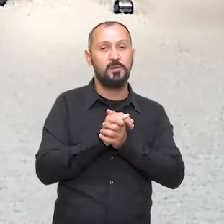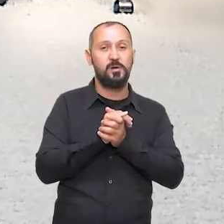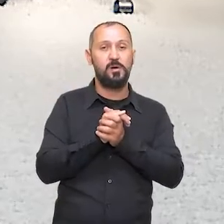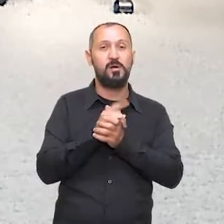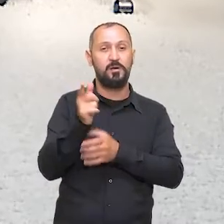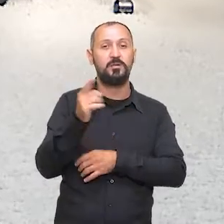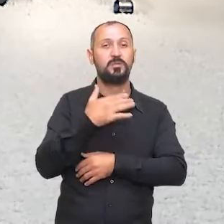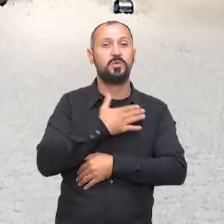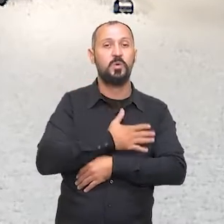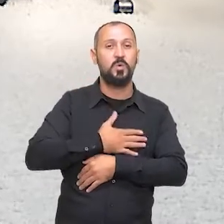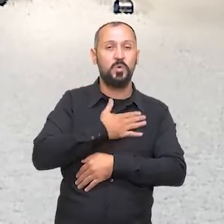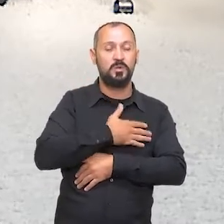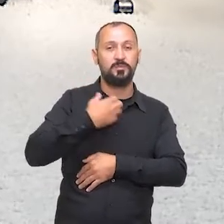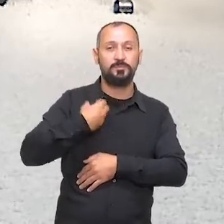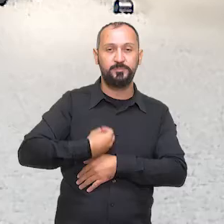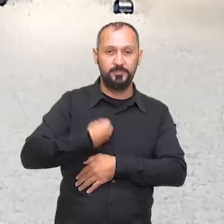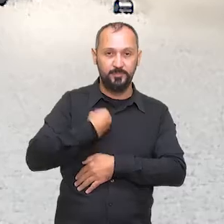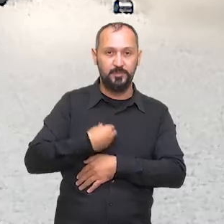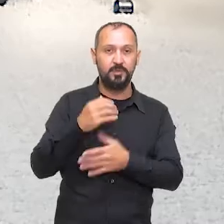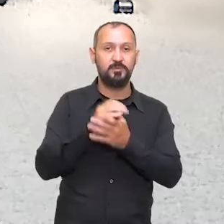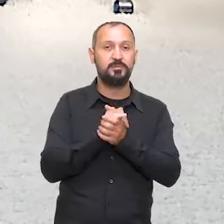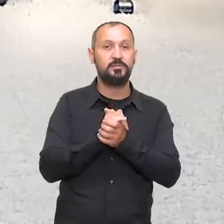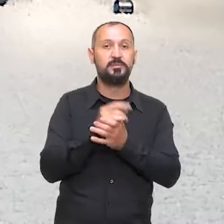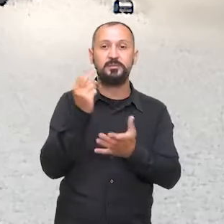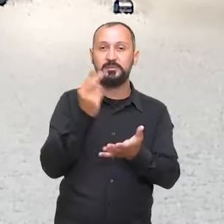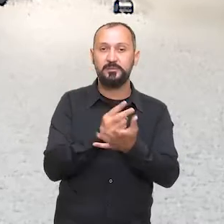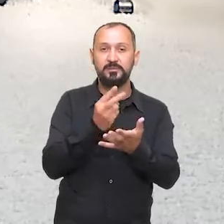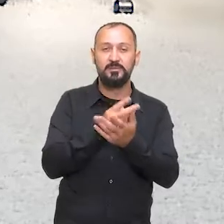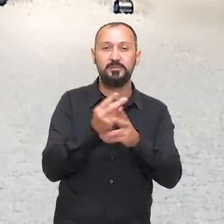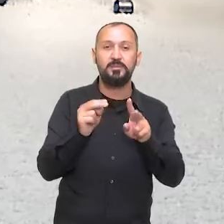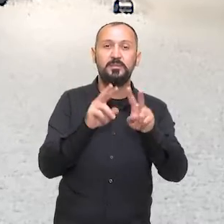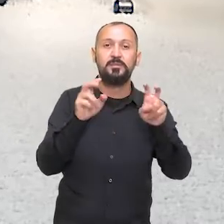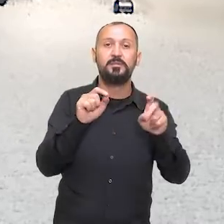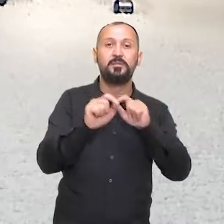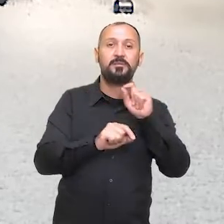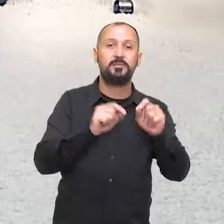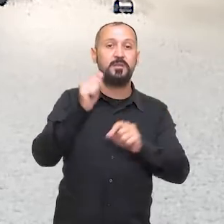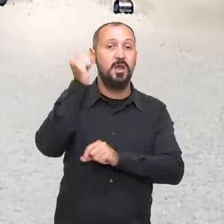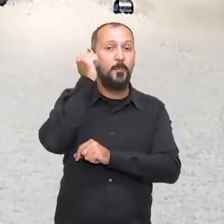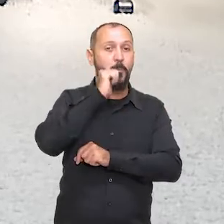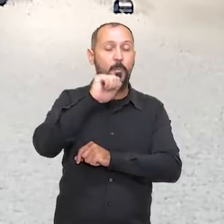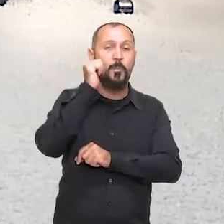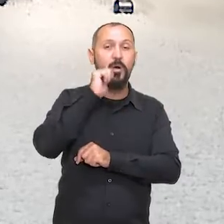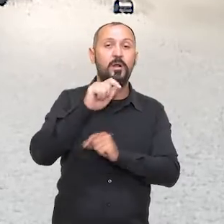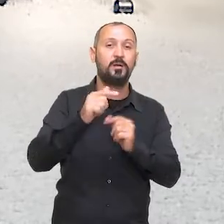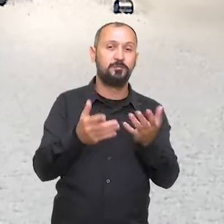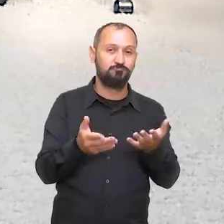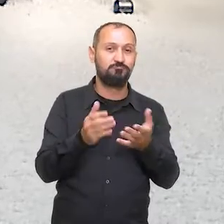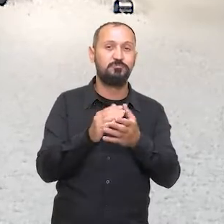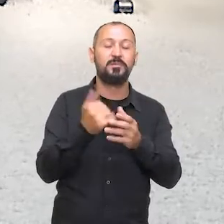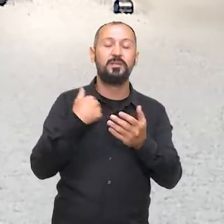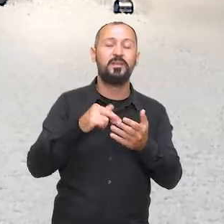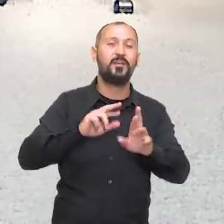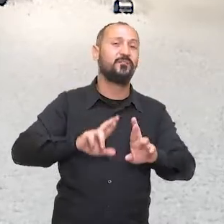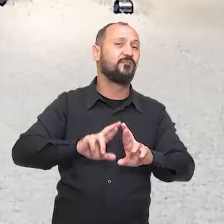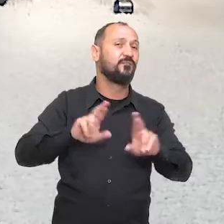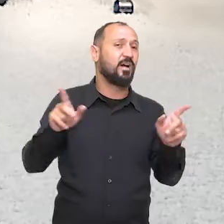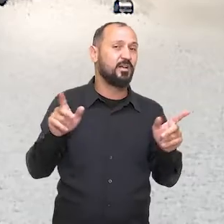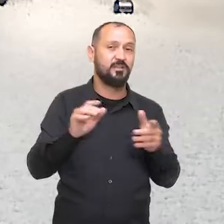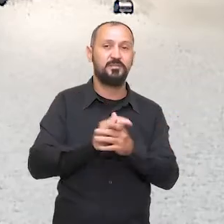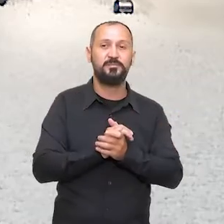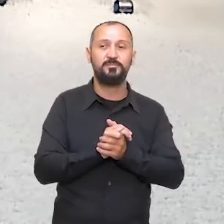contrário, eles gostam de participar, e eles, assim, cada vez mais entram nesse universo da mulher, que é um universo